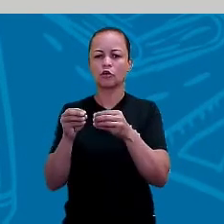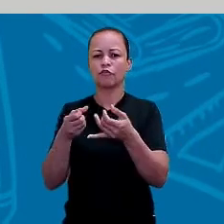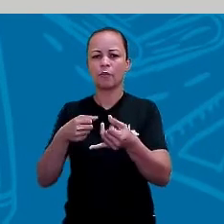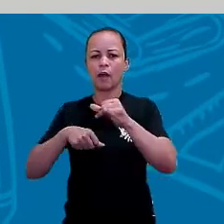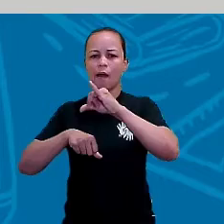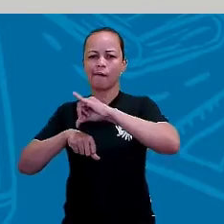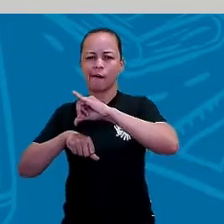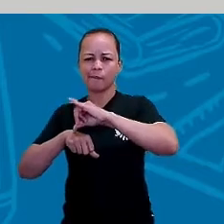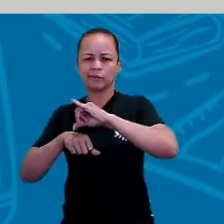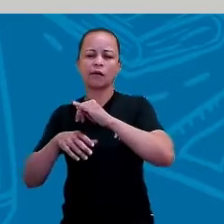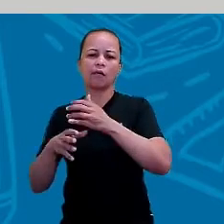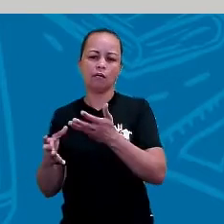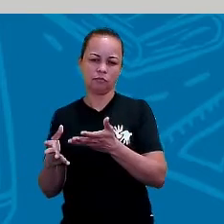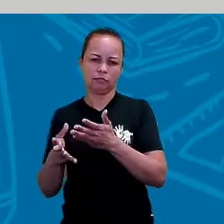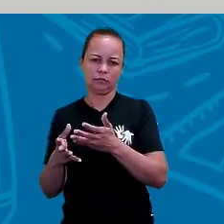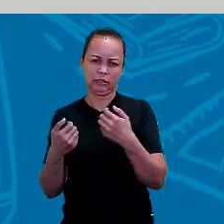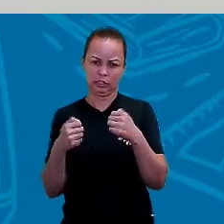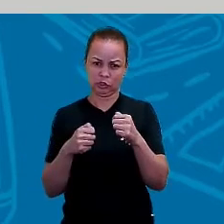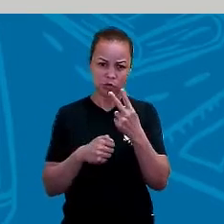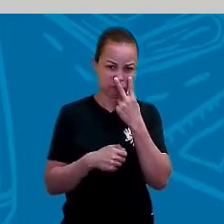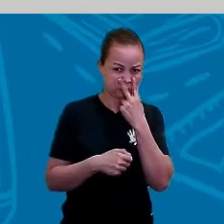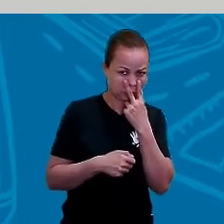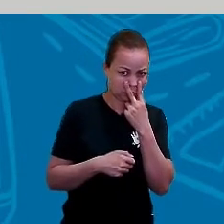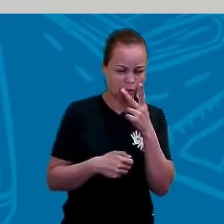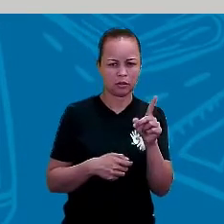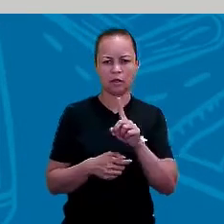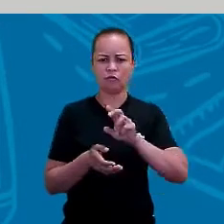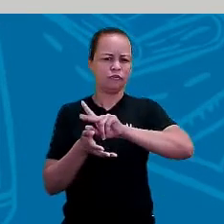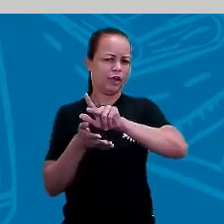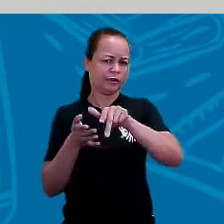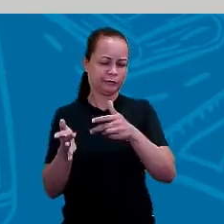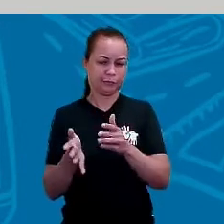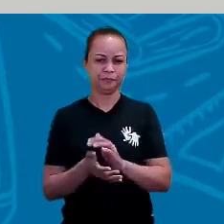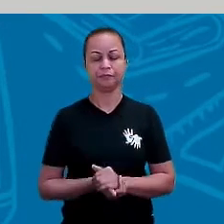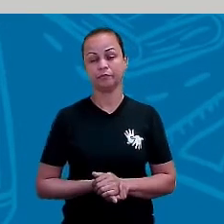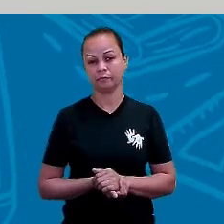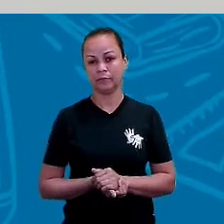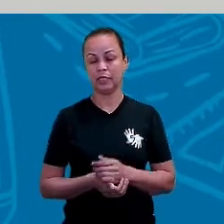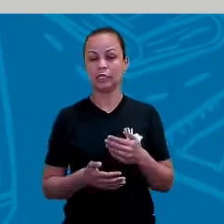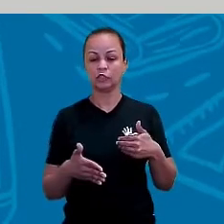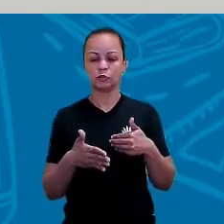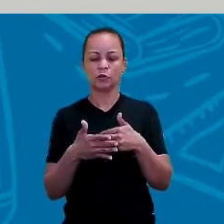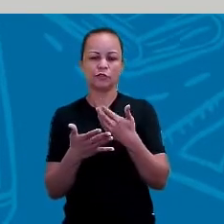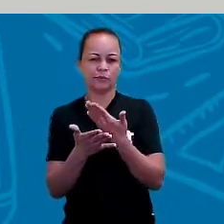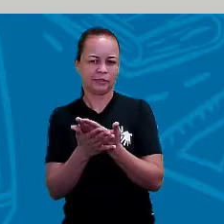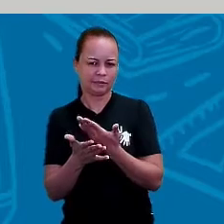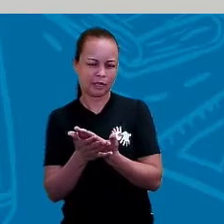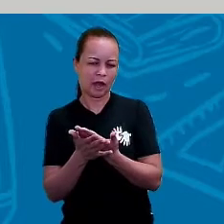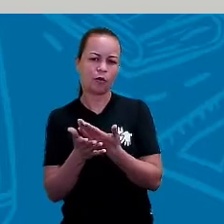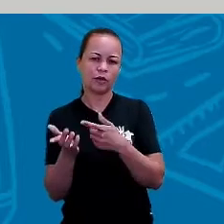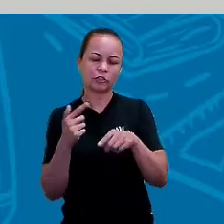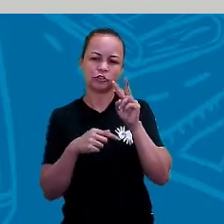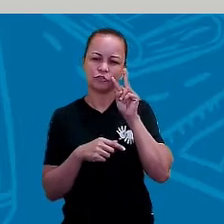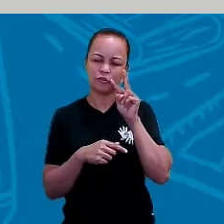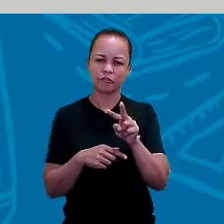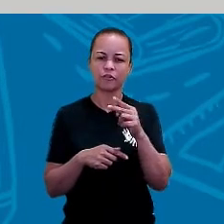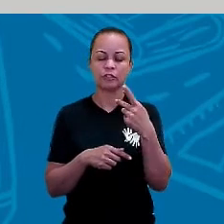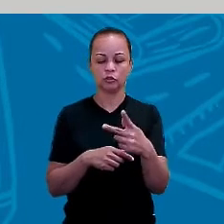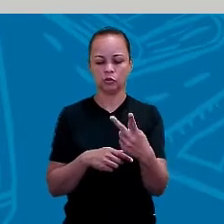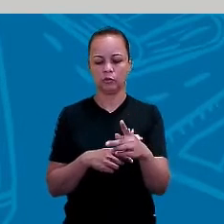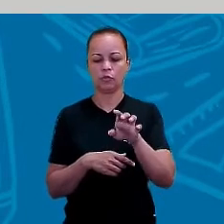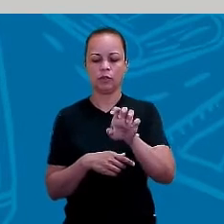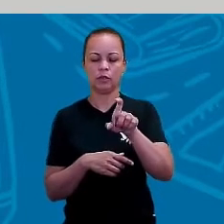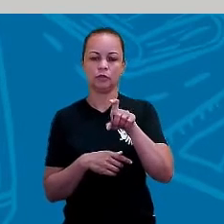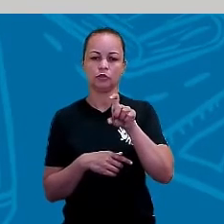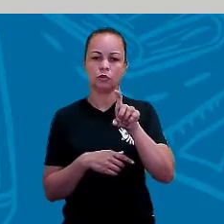Precisa ser só Vitória de Santo Antão? Não. E nas próximas aulas, né, já dando spoiler, nas próximas aulas a gente vai ver muito sobre o êxodo rural. A